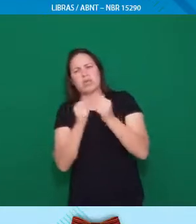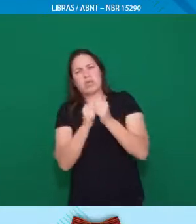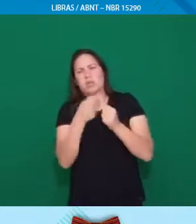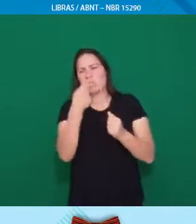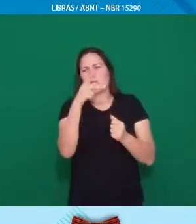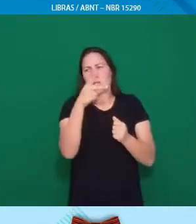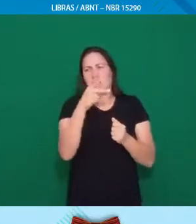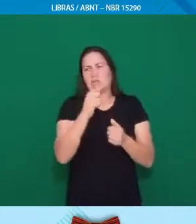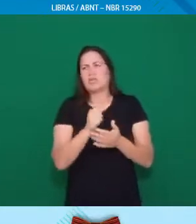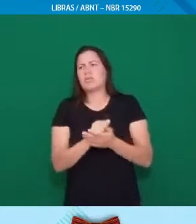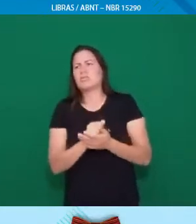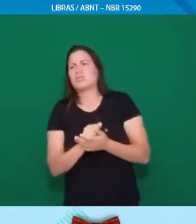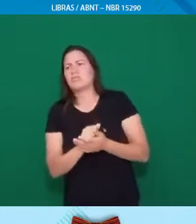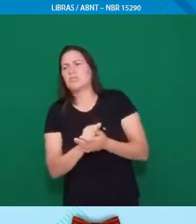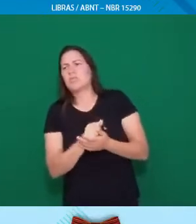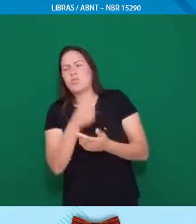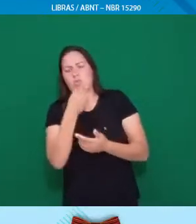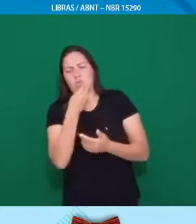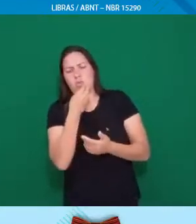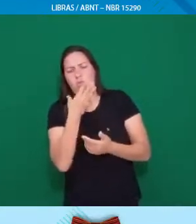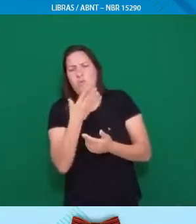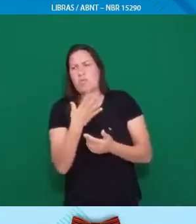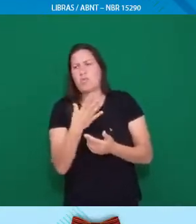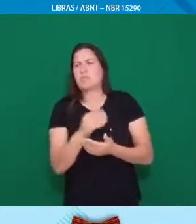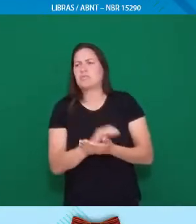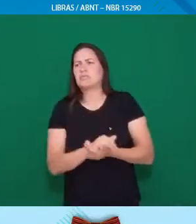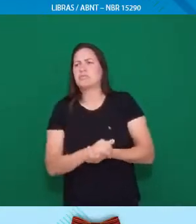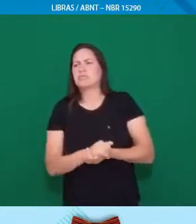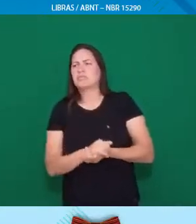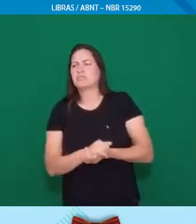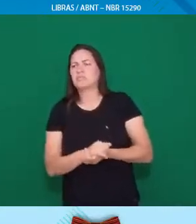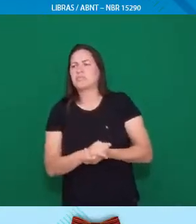devo muito padrão grande sujeito